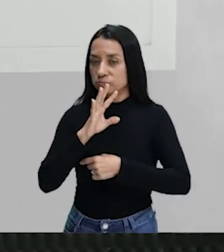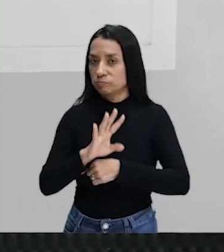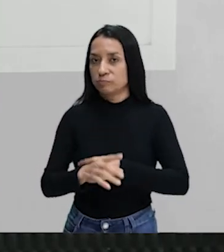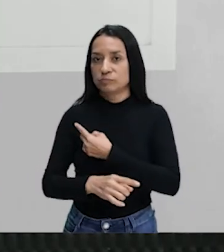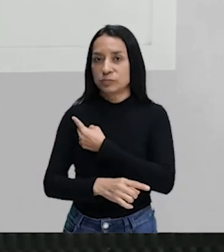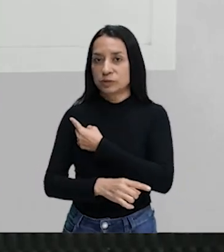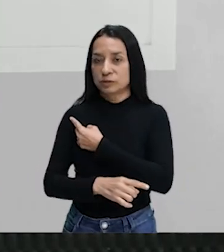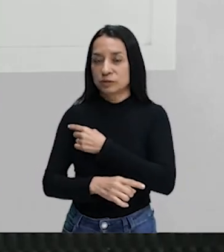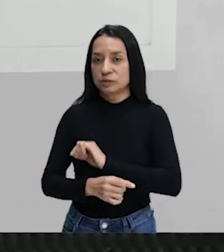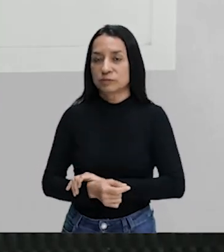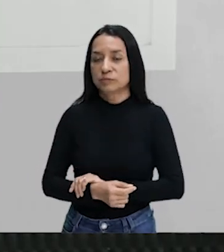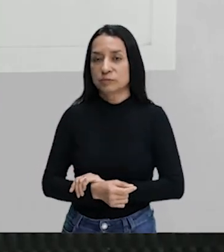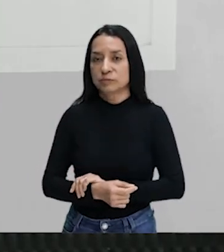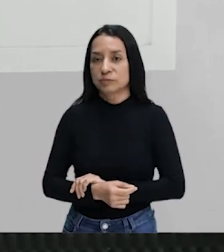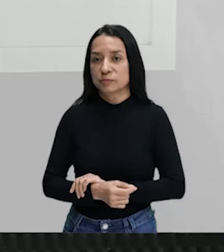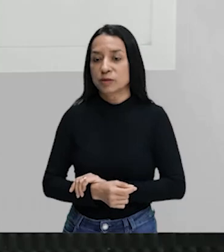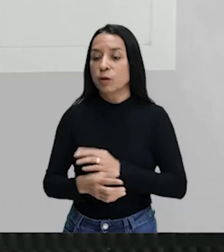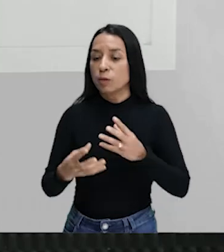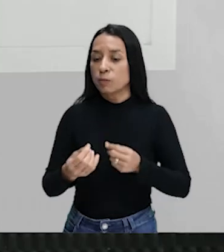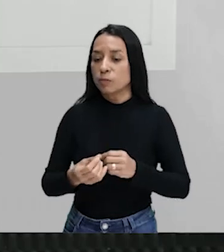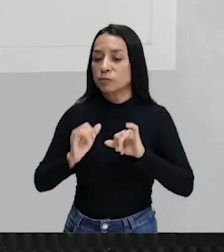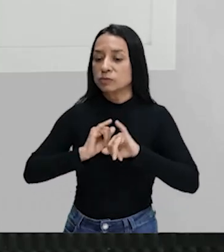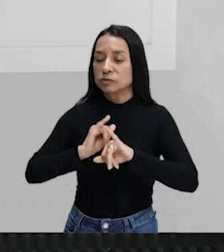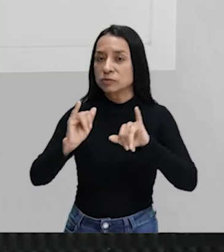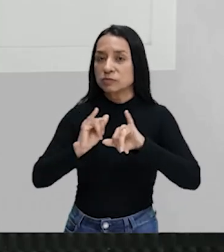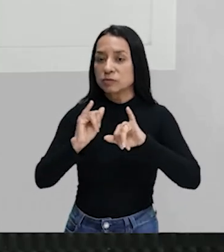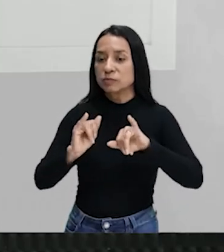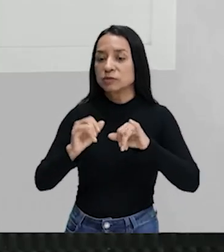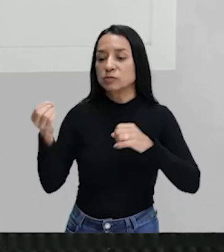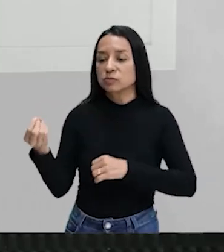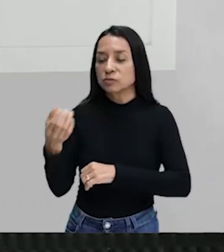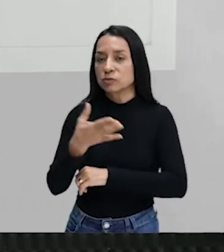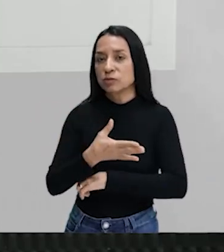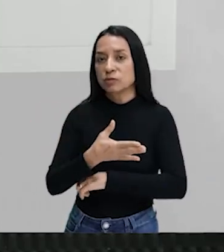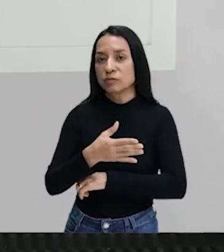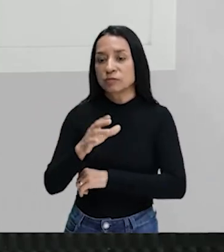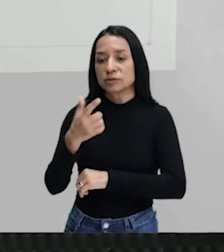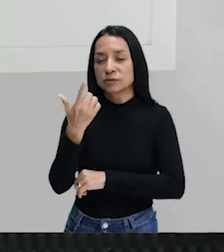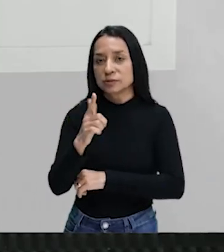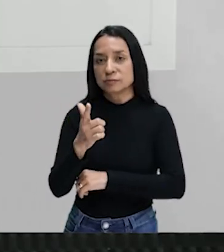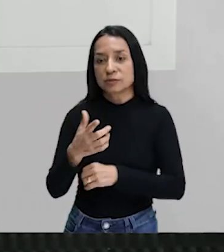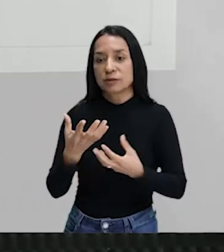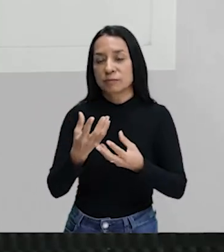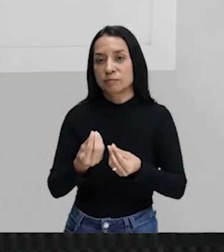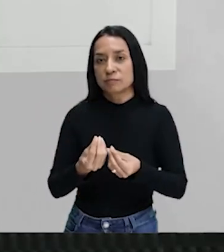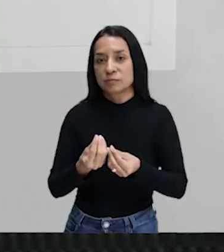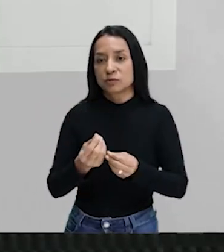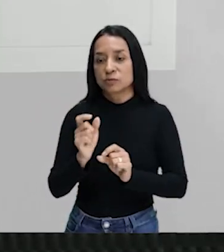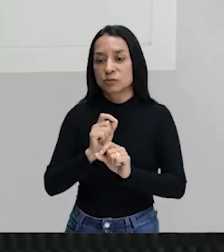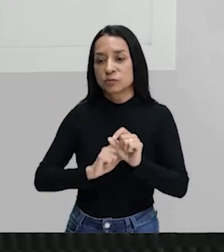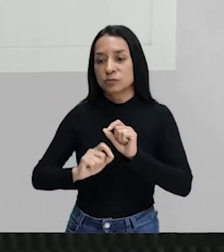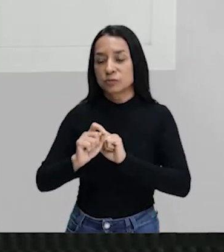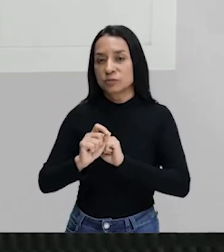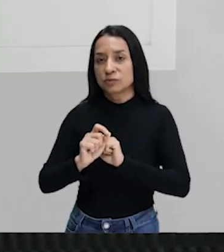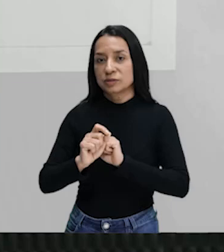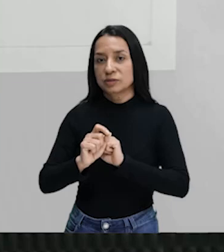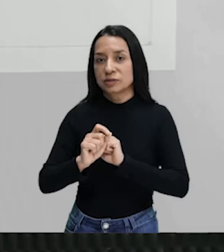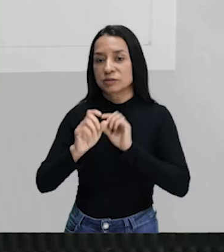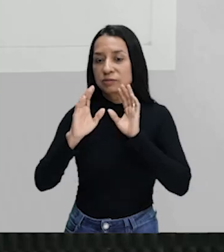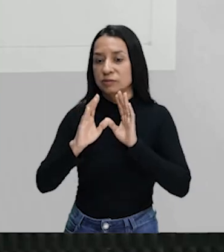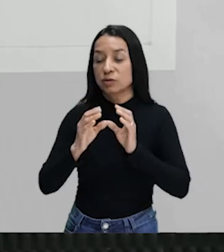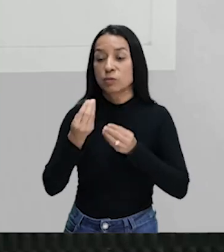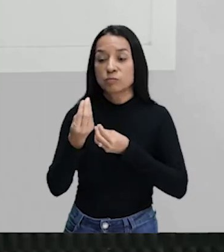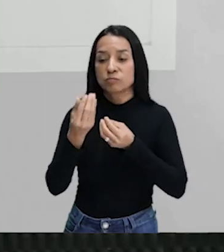conhecem. Muitas informações novas aqui, olha. Geralmente vocês não têm muita cancha, né?